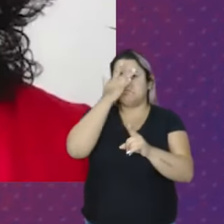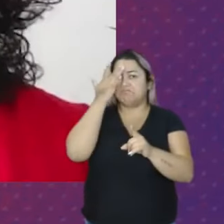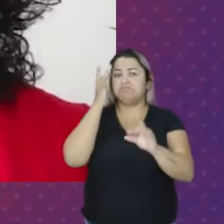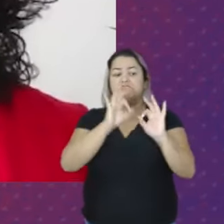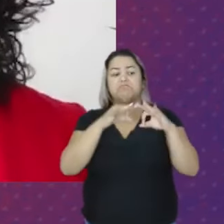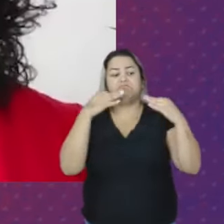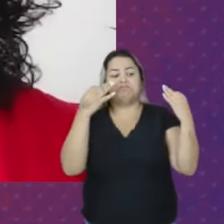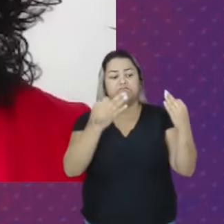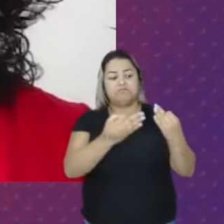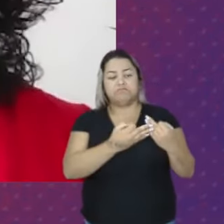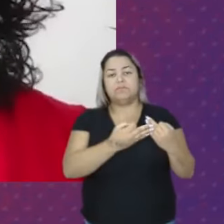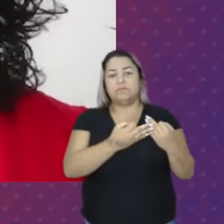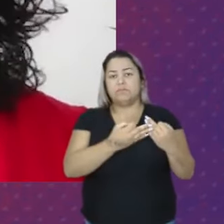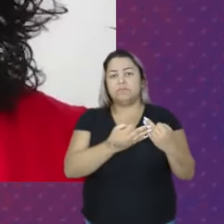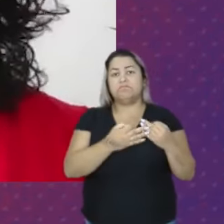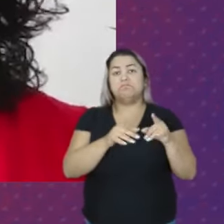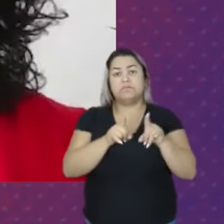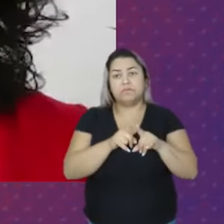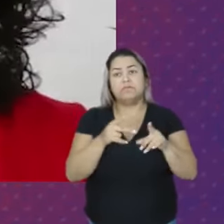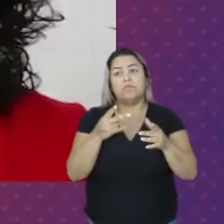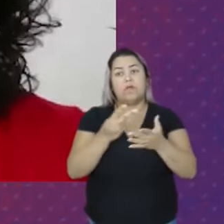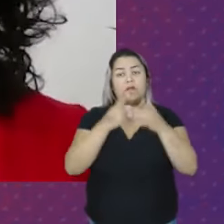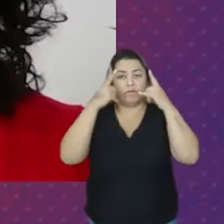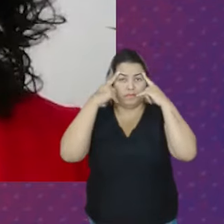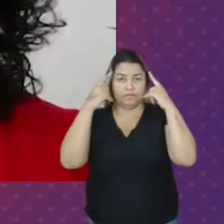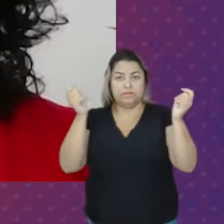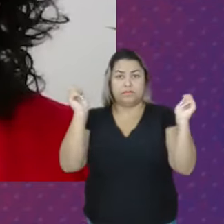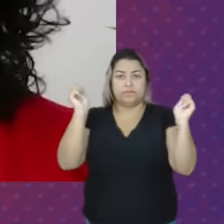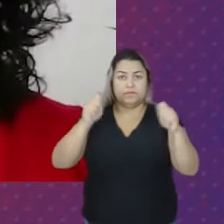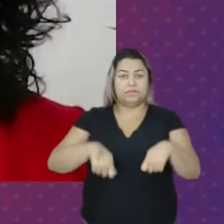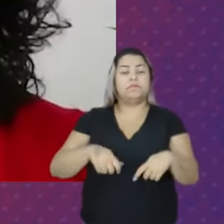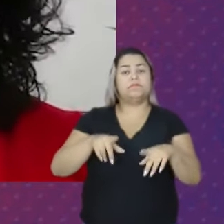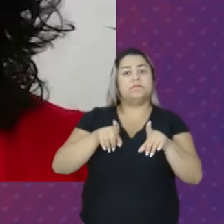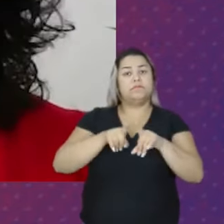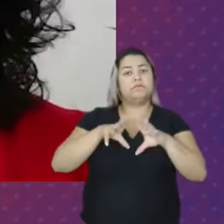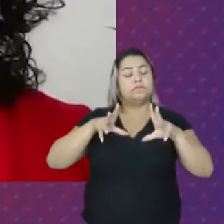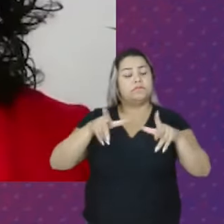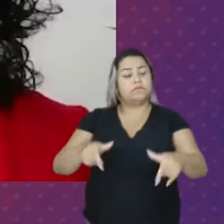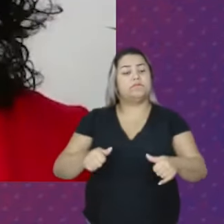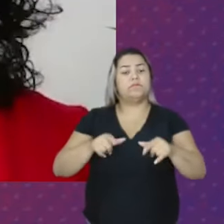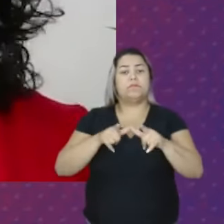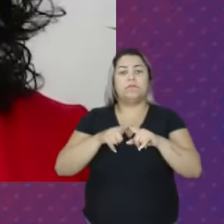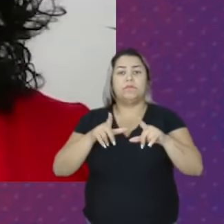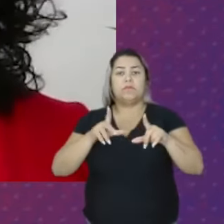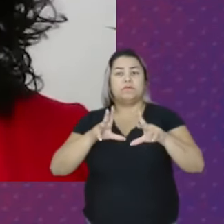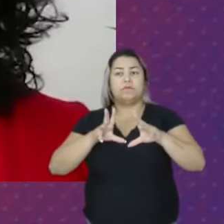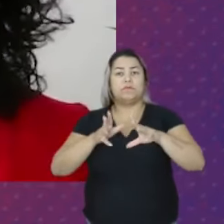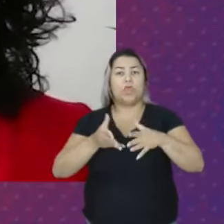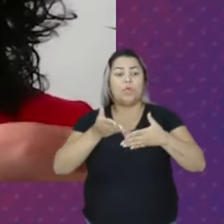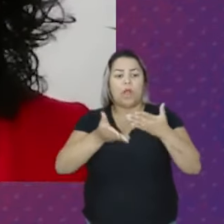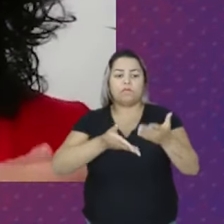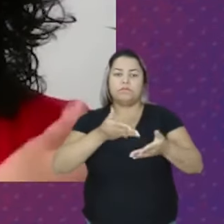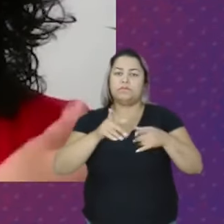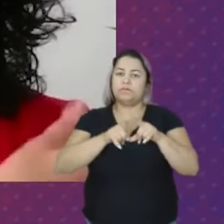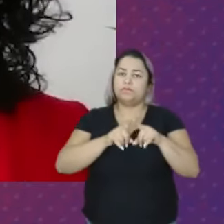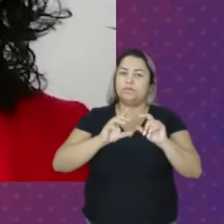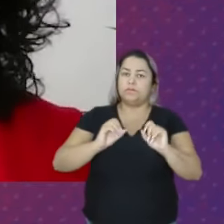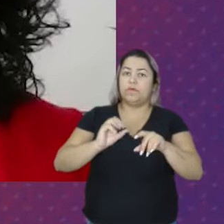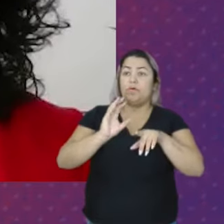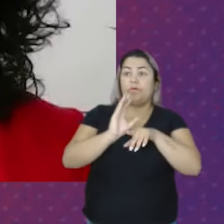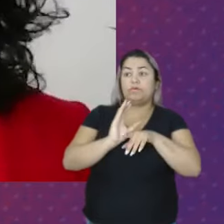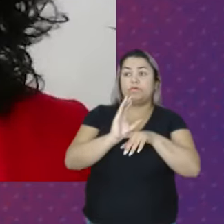família, devido àquela situação de violência, precisa ela inteira ser acompanhada, o conselheiro tutelar,